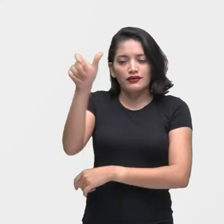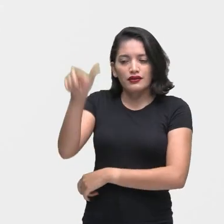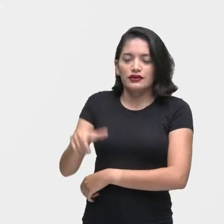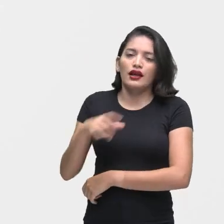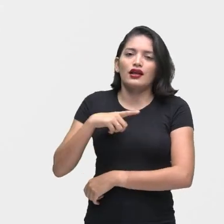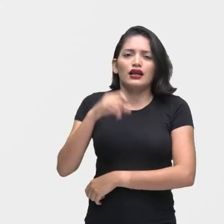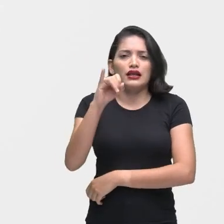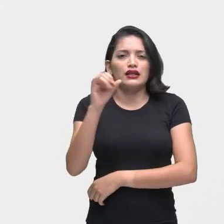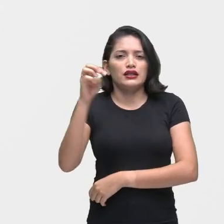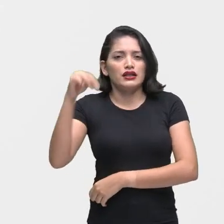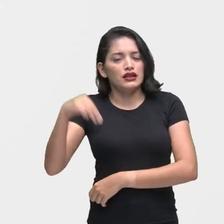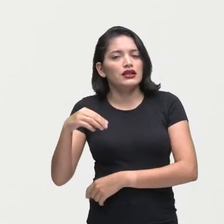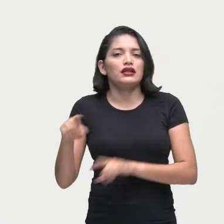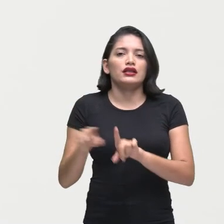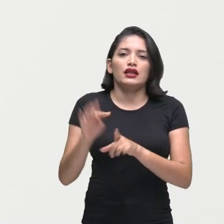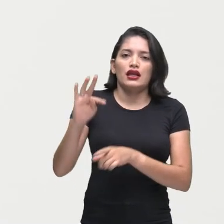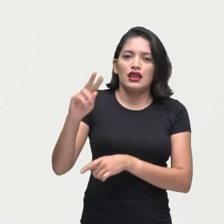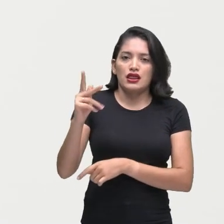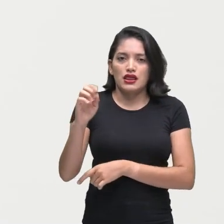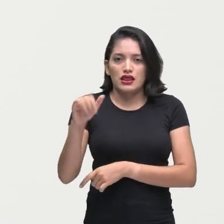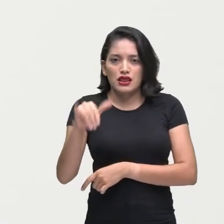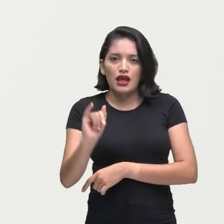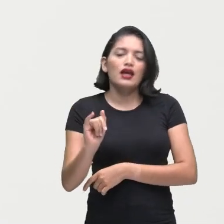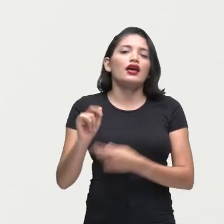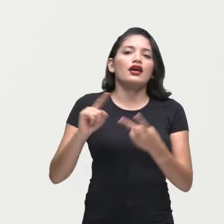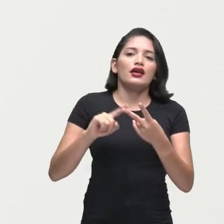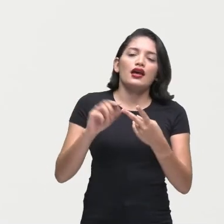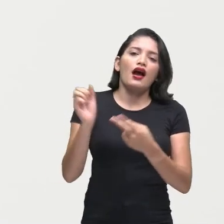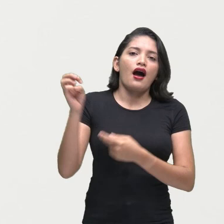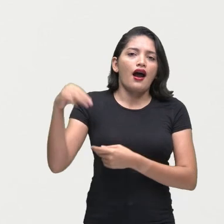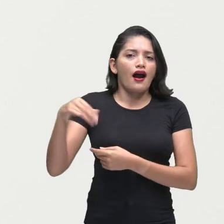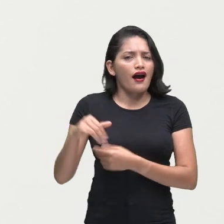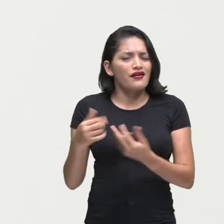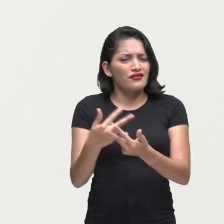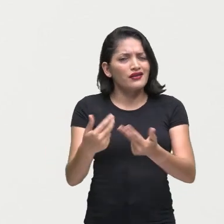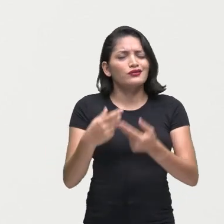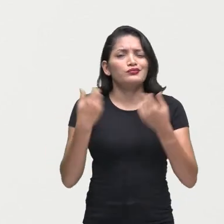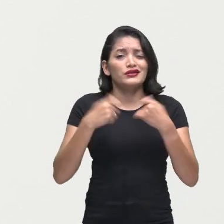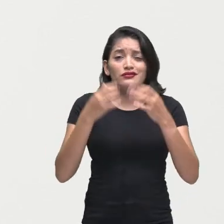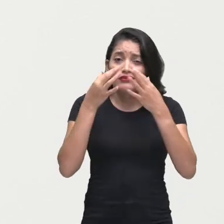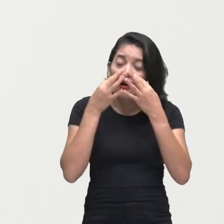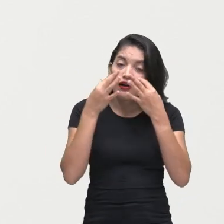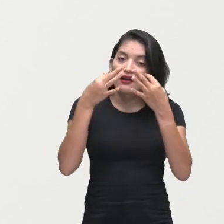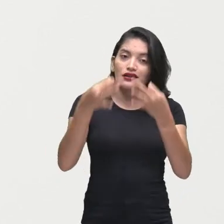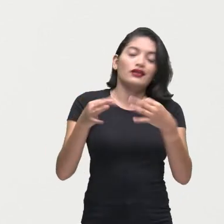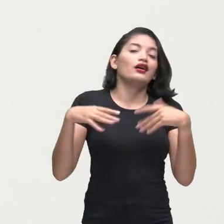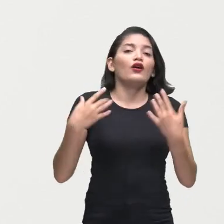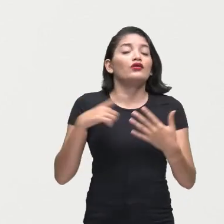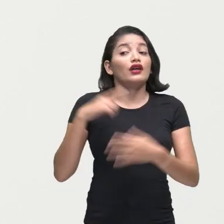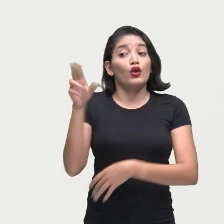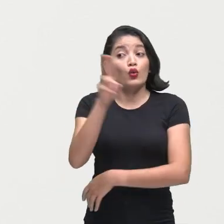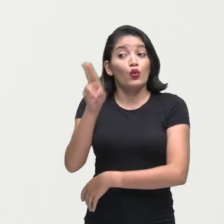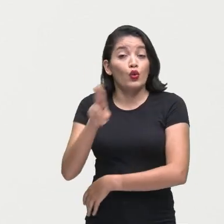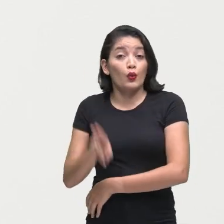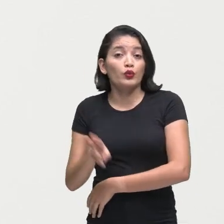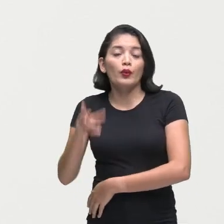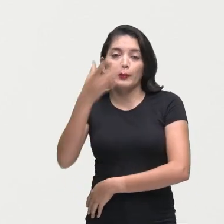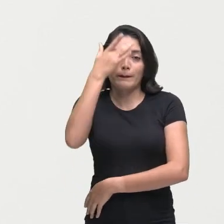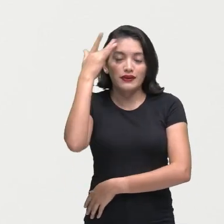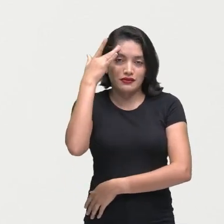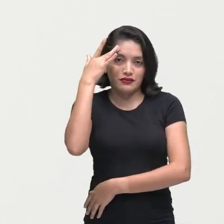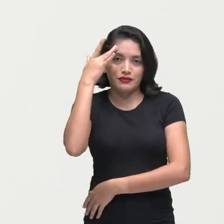viram e bem ai então é importante fazer o que ficar atento quando nós temos os nomes de pessoas